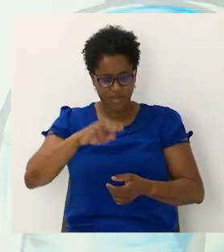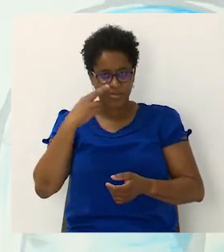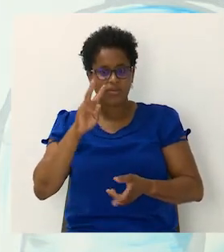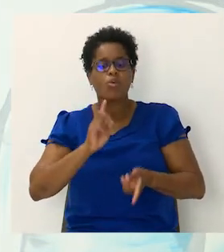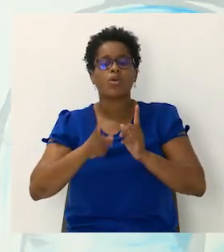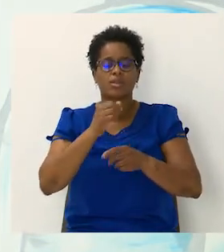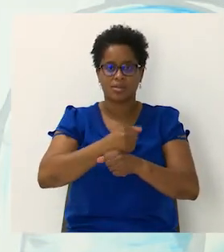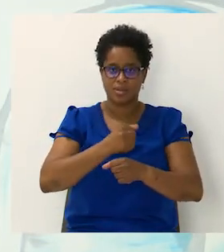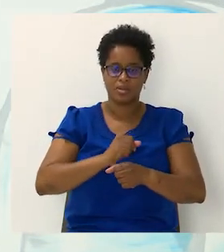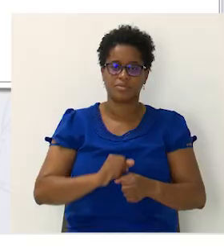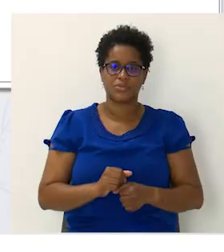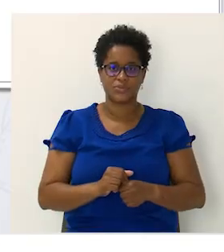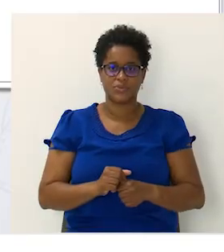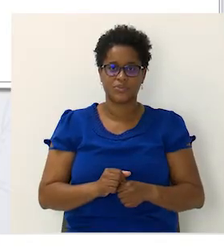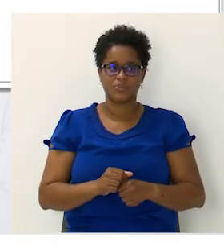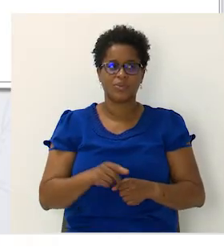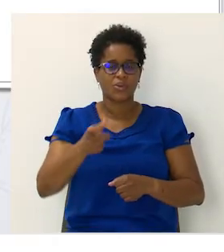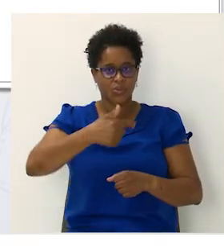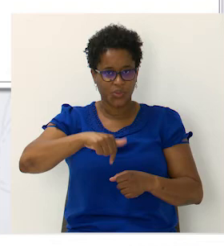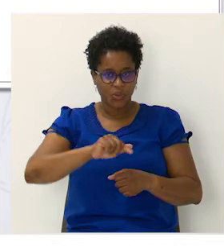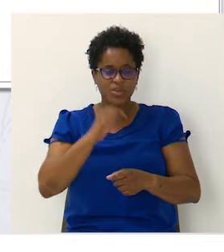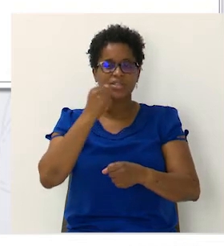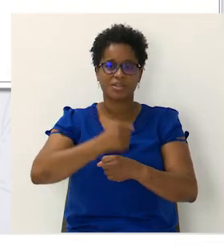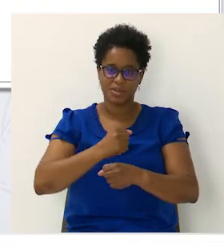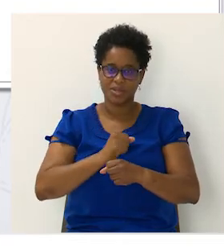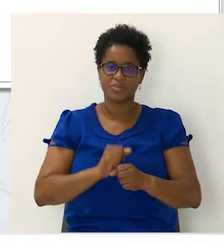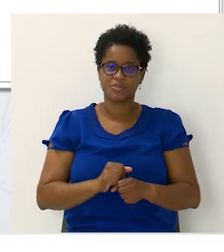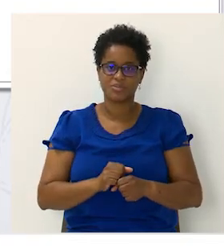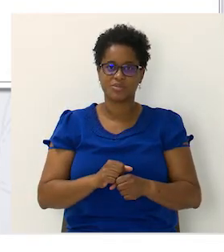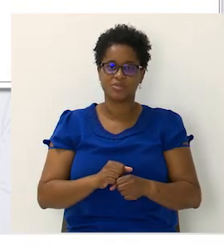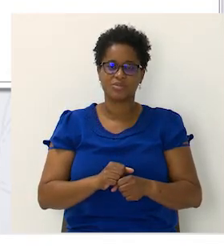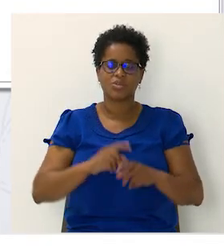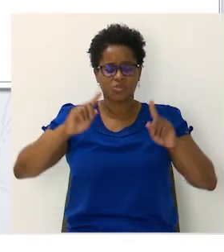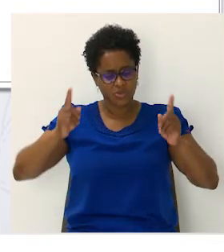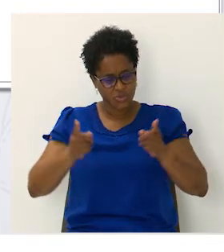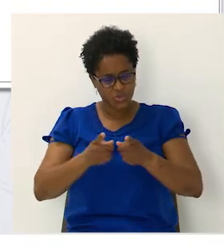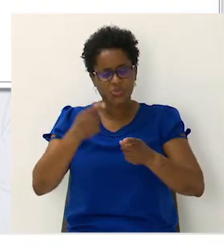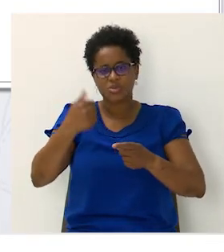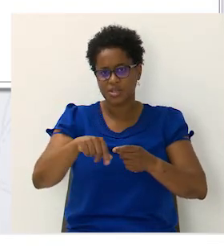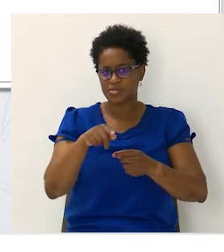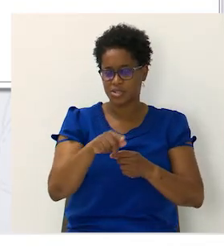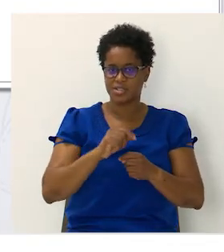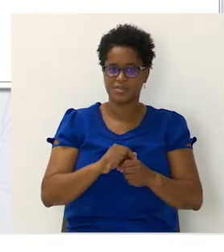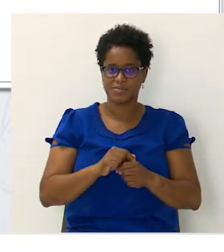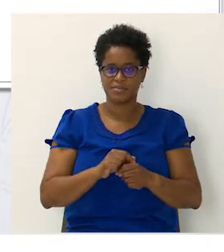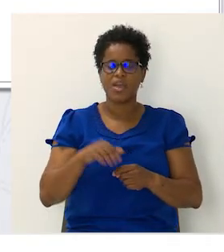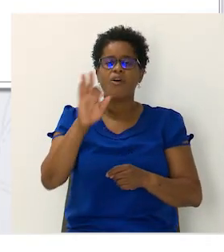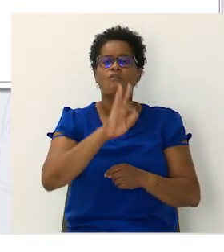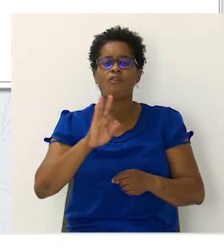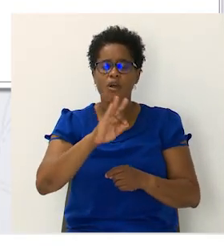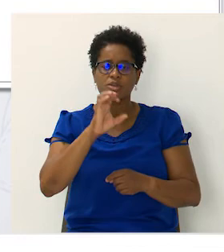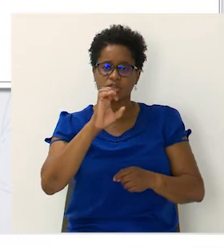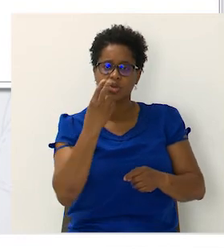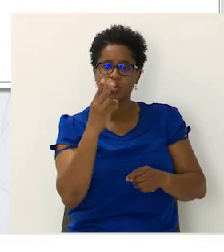que vimos. Vimos, como síntese, temos ali formas de